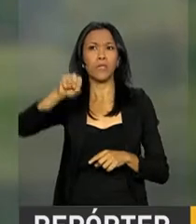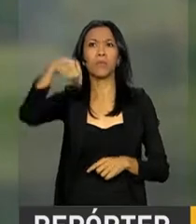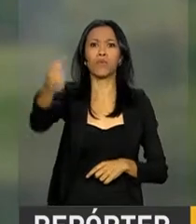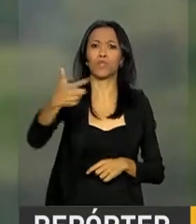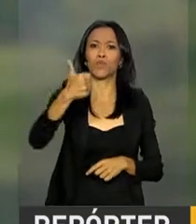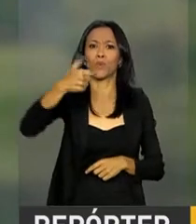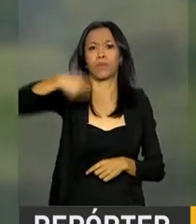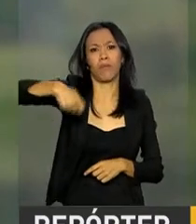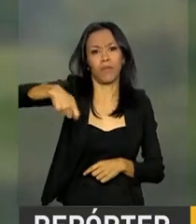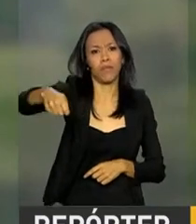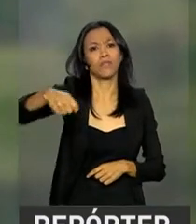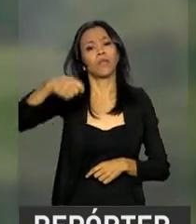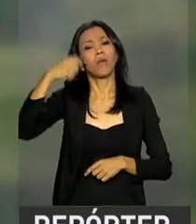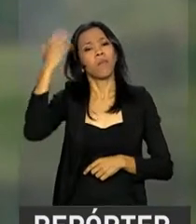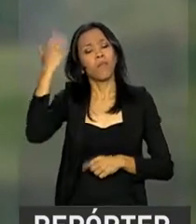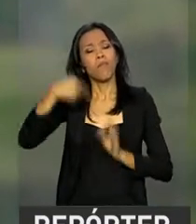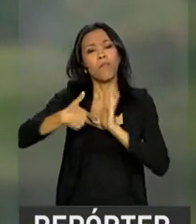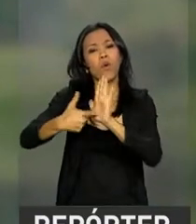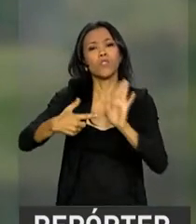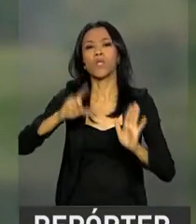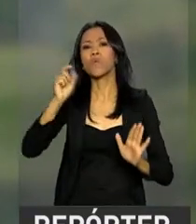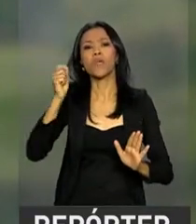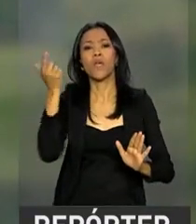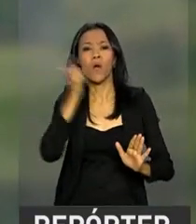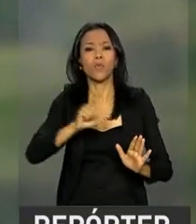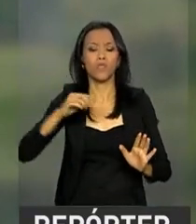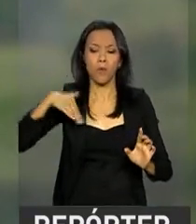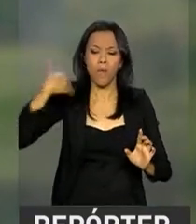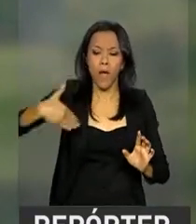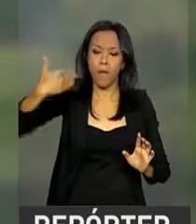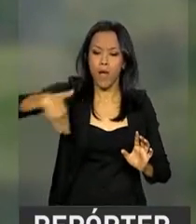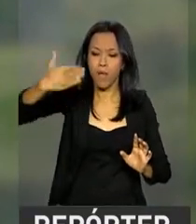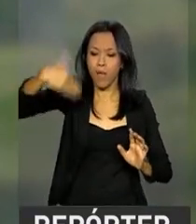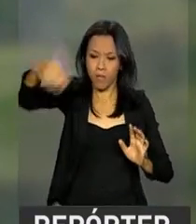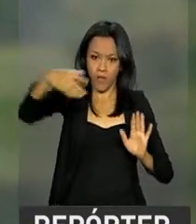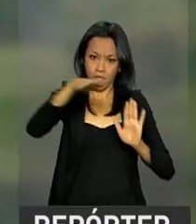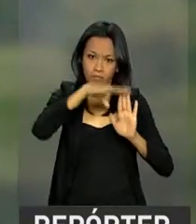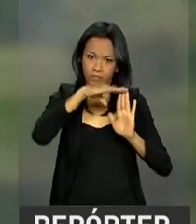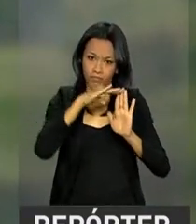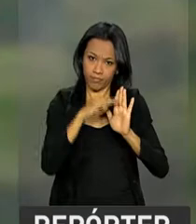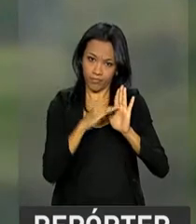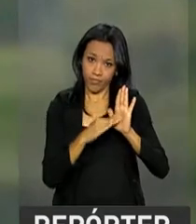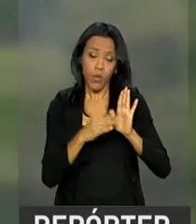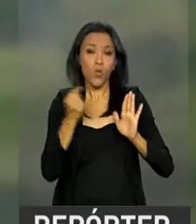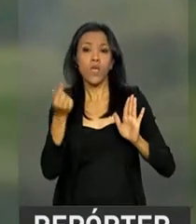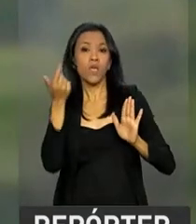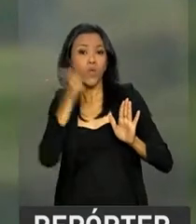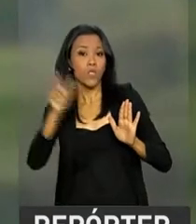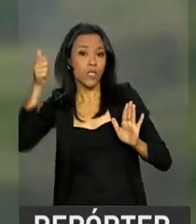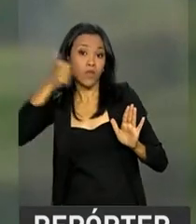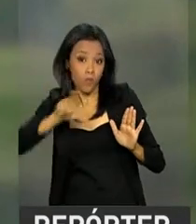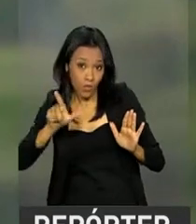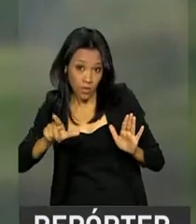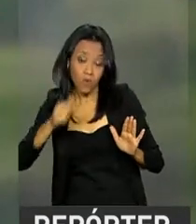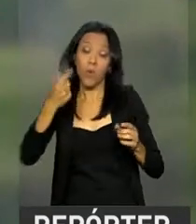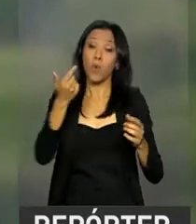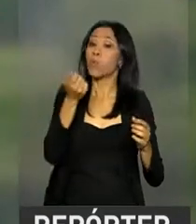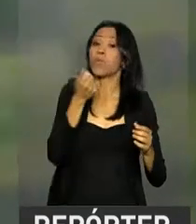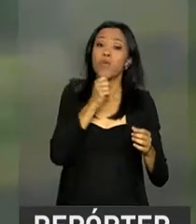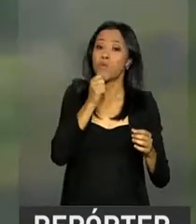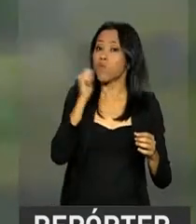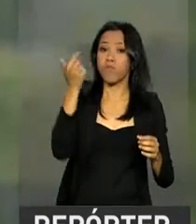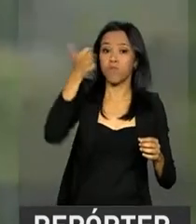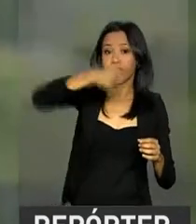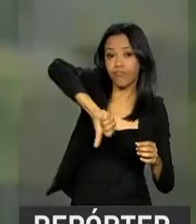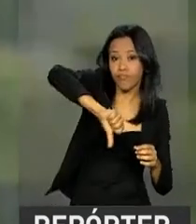identificar os avanços de todos esses compromissos e de que forma que o que avançou que não avançou que precisa ser melhorado